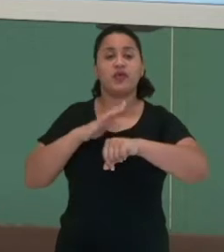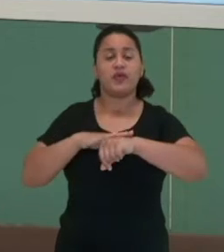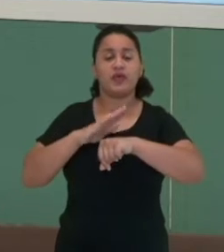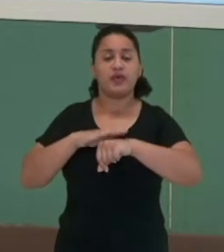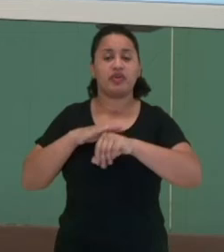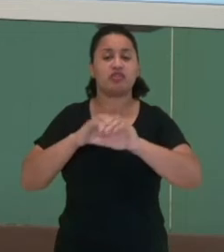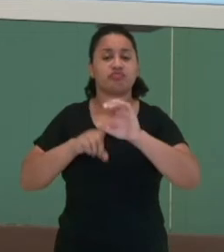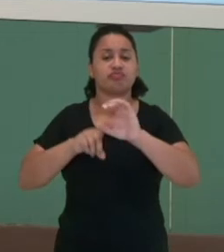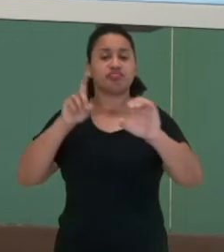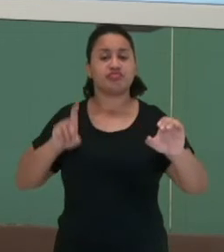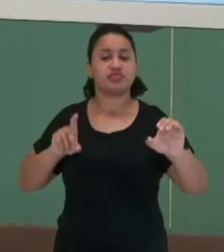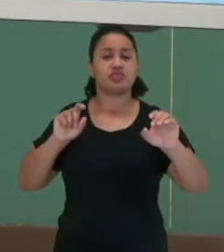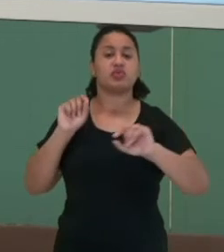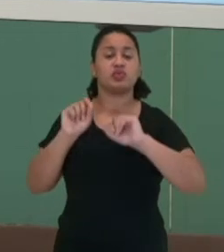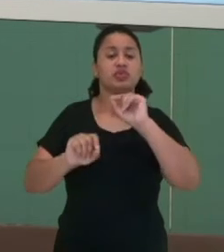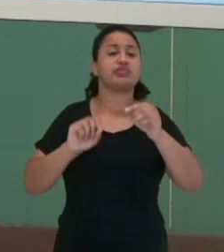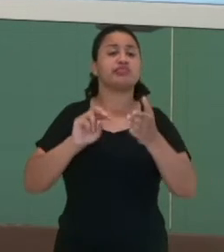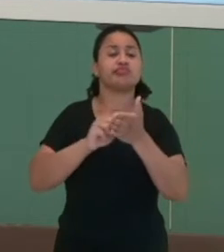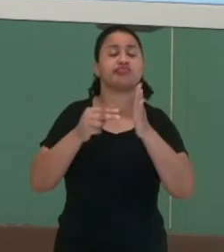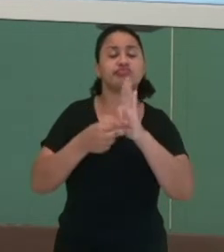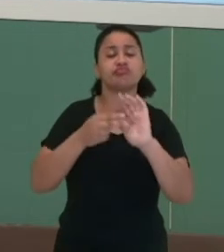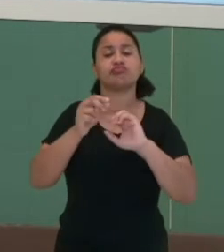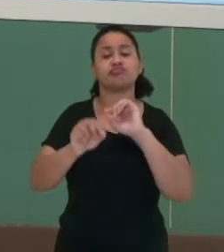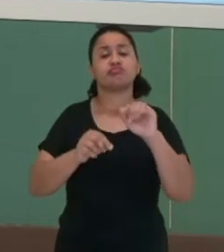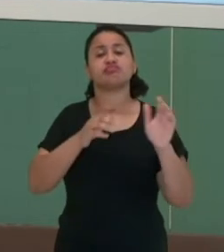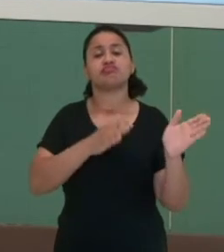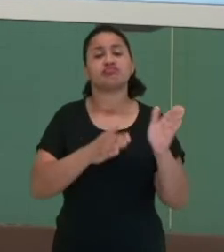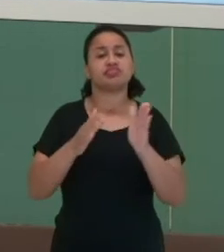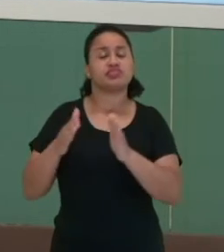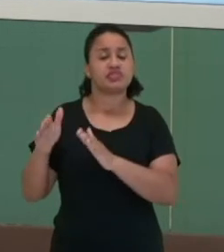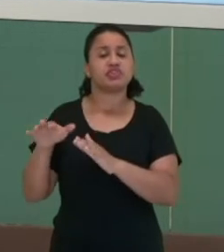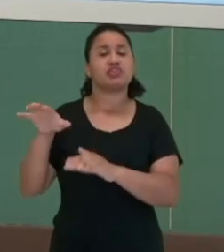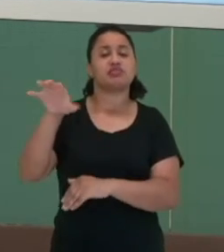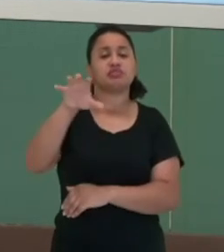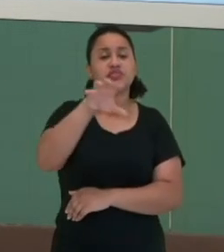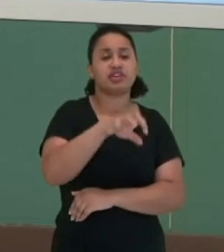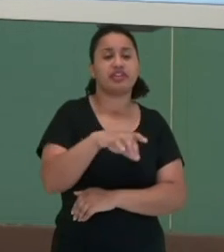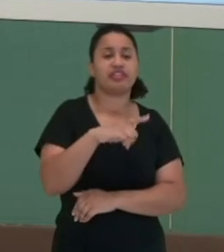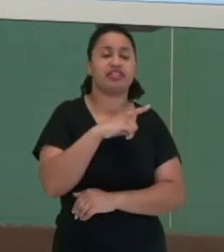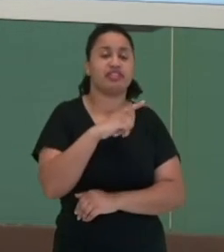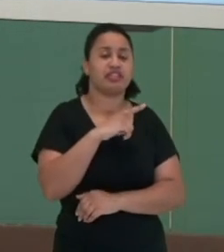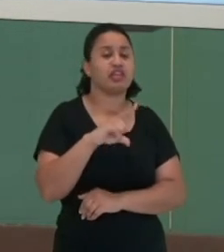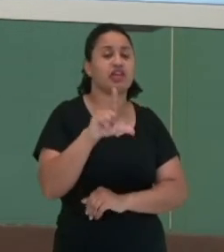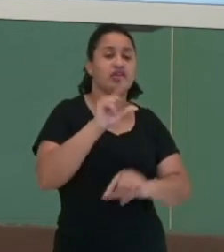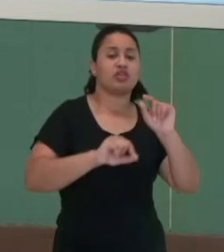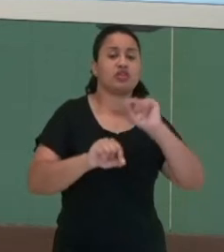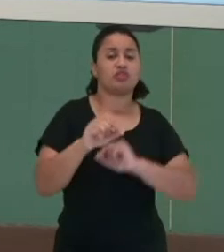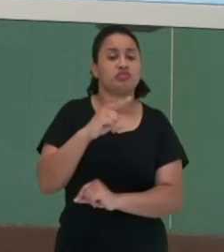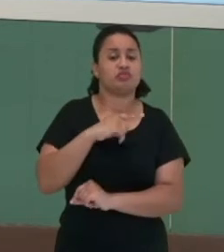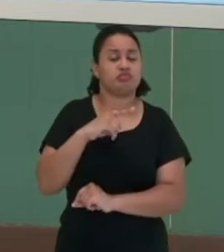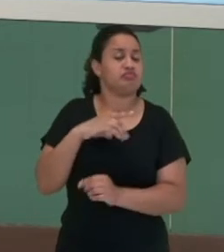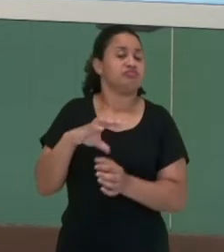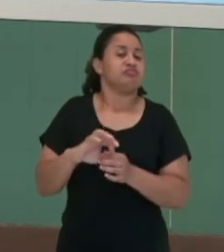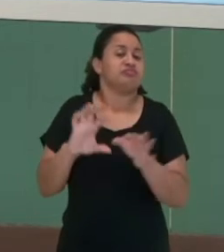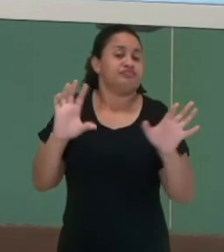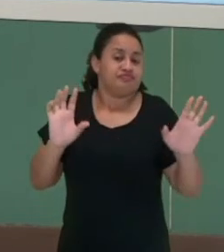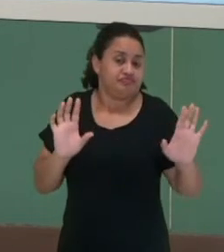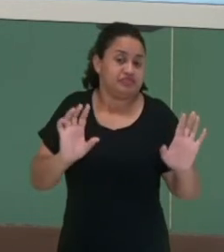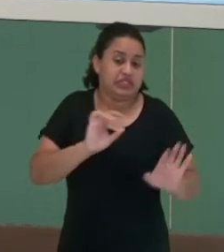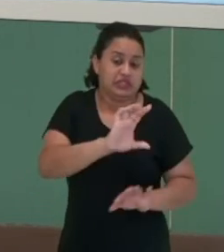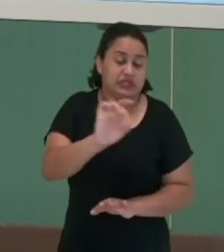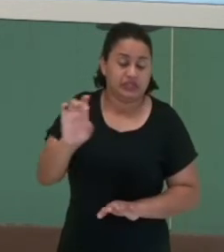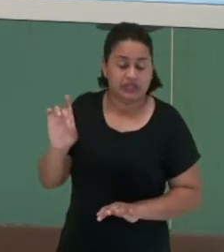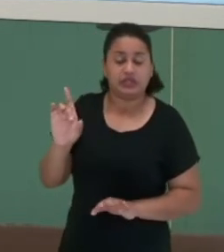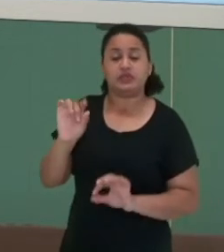independência, ou seja, cada cooperativa tem as suas decisões autônomas. Cada um